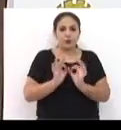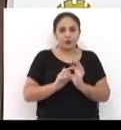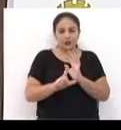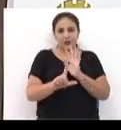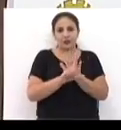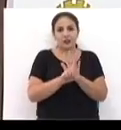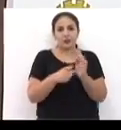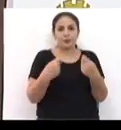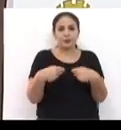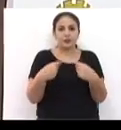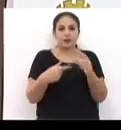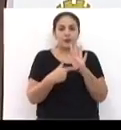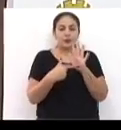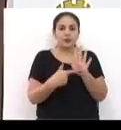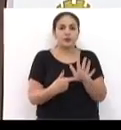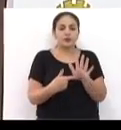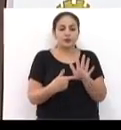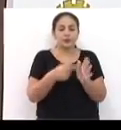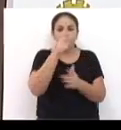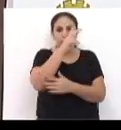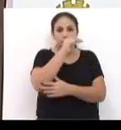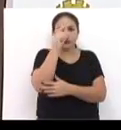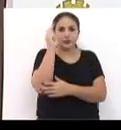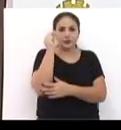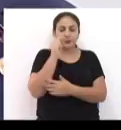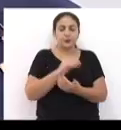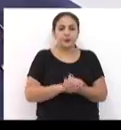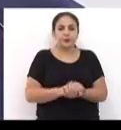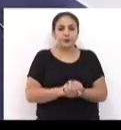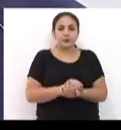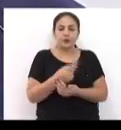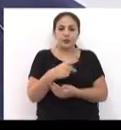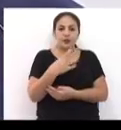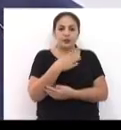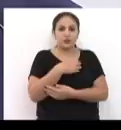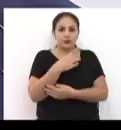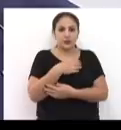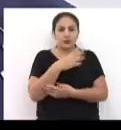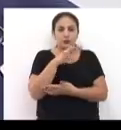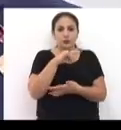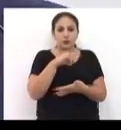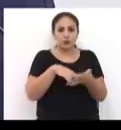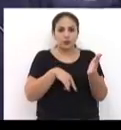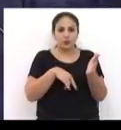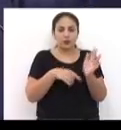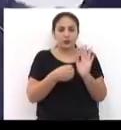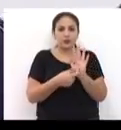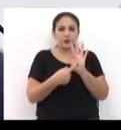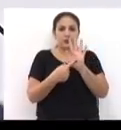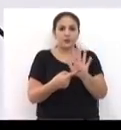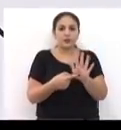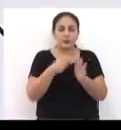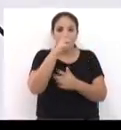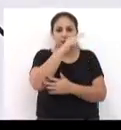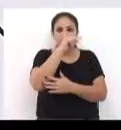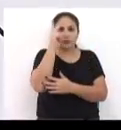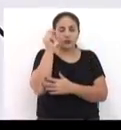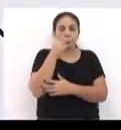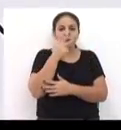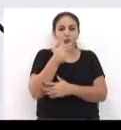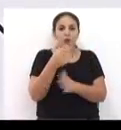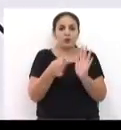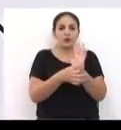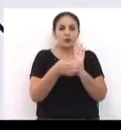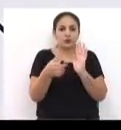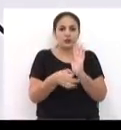projeto de lei precisa ser apresentado pelo Executivo. Desta forma, o documento será remetido ao prefeito como uma